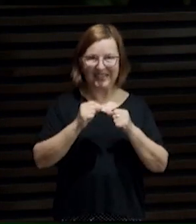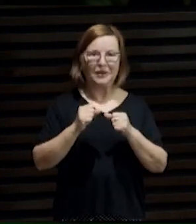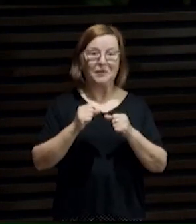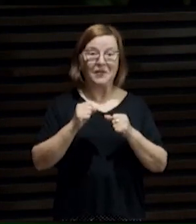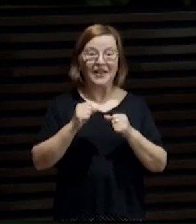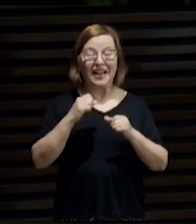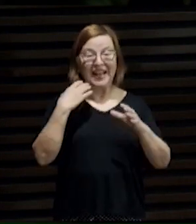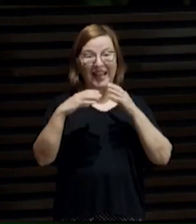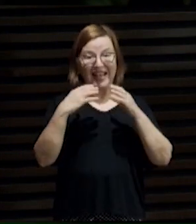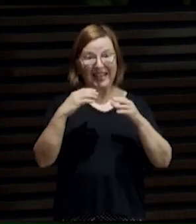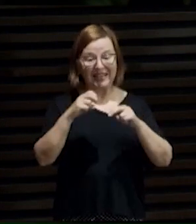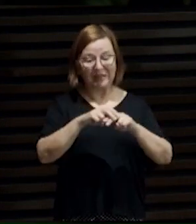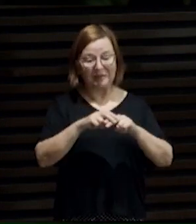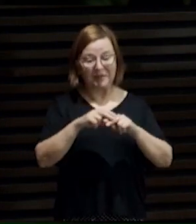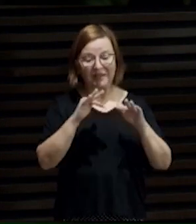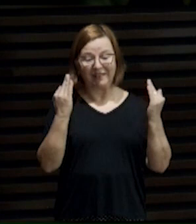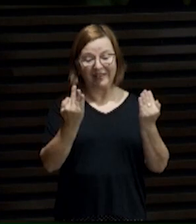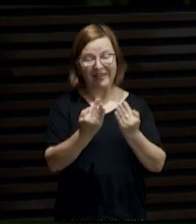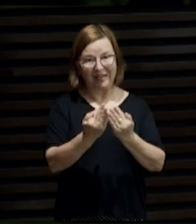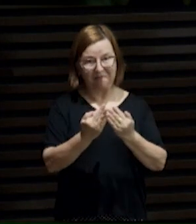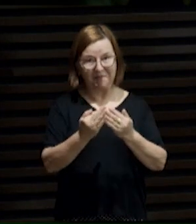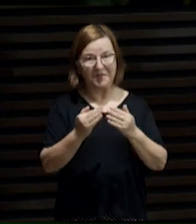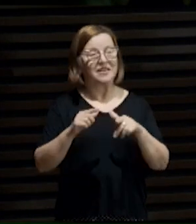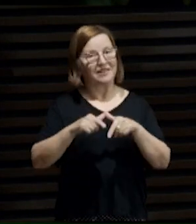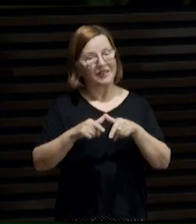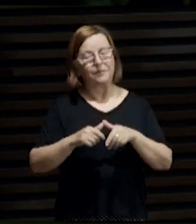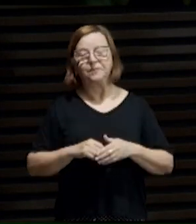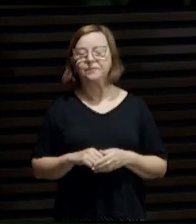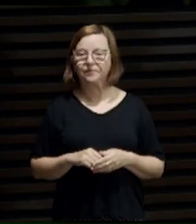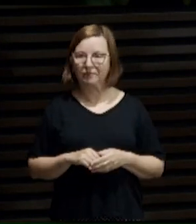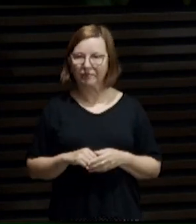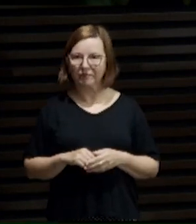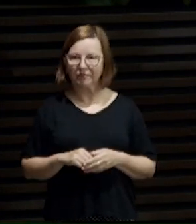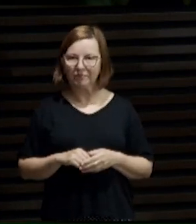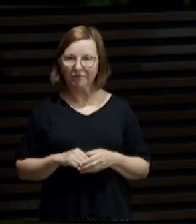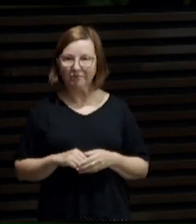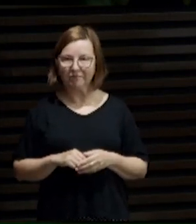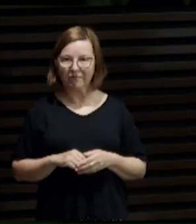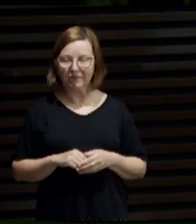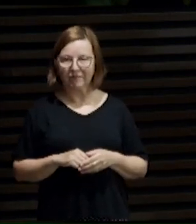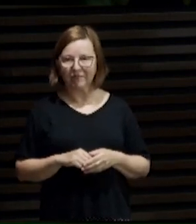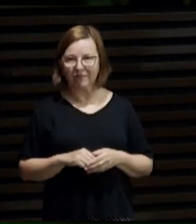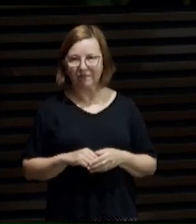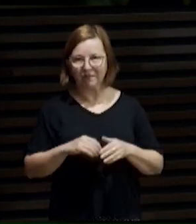pela bênção na sua casa. Cântico de degraus, Salmo 128, diz o seguinte: